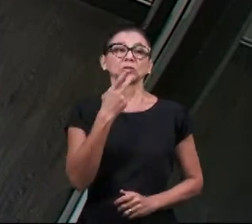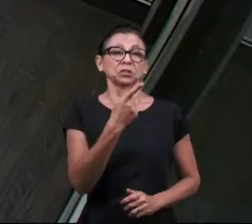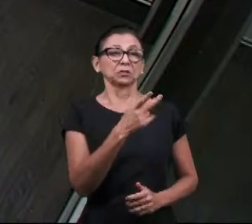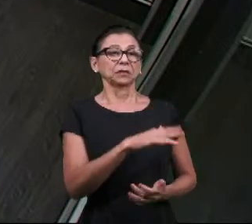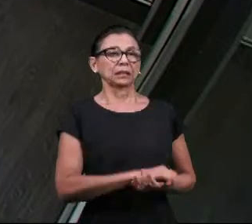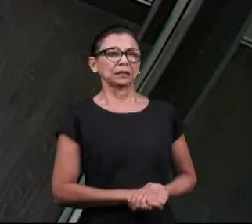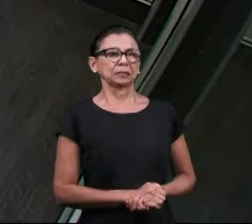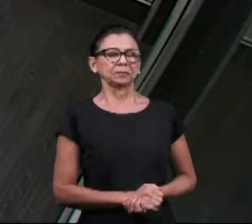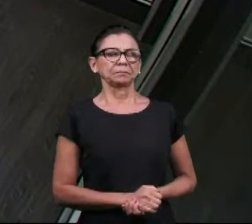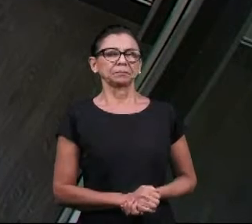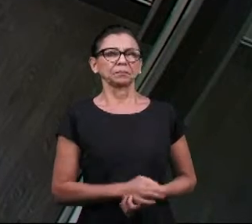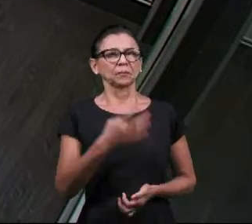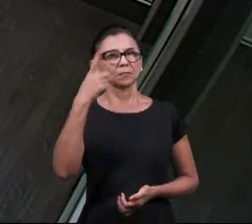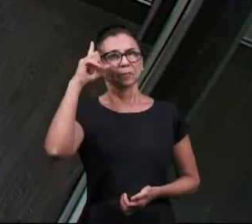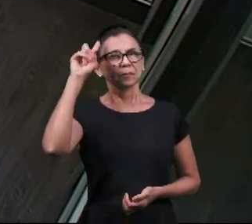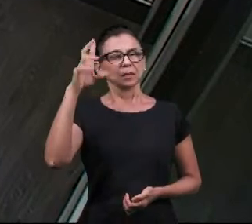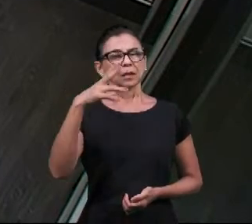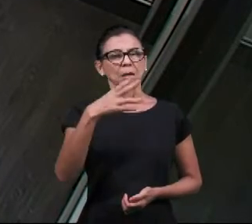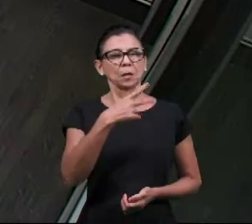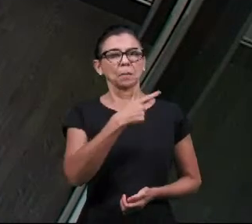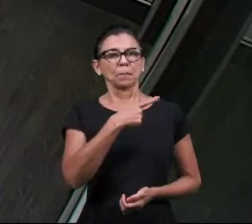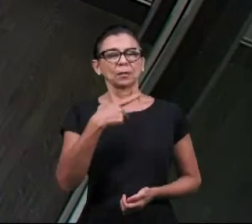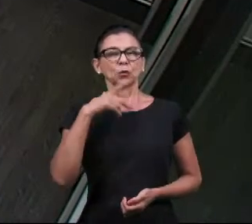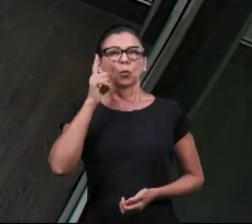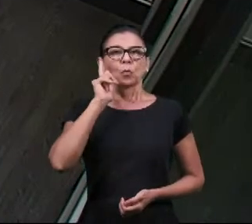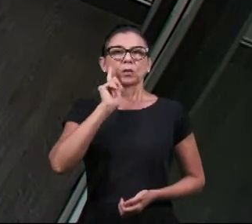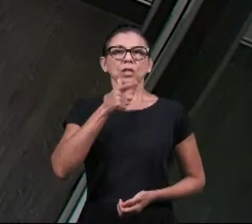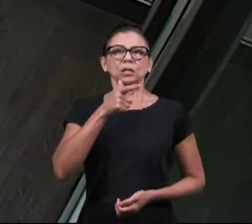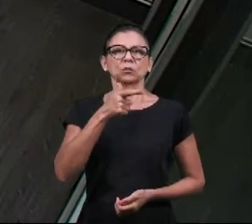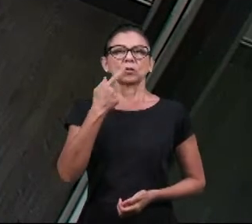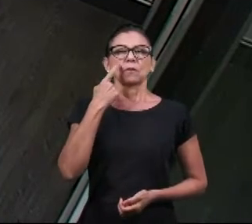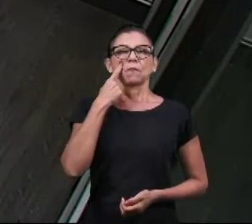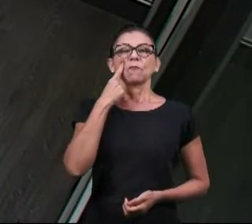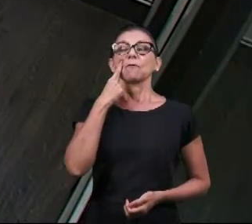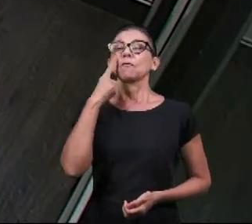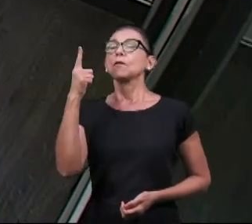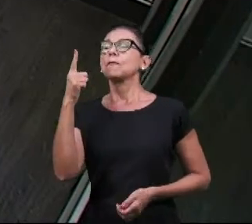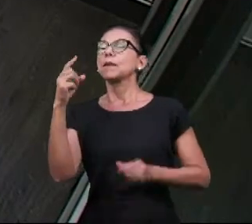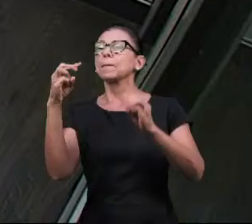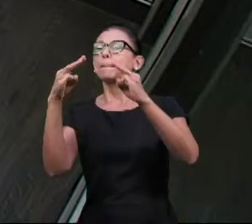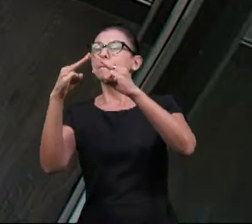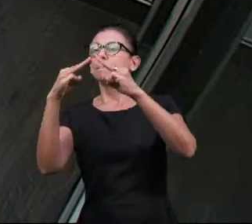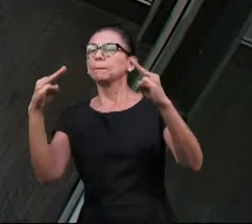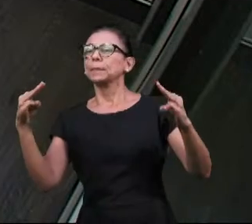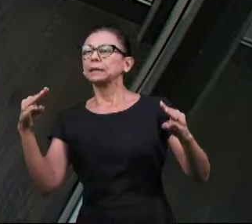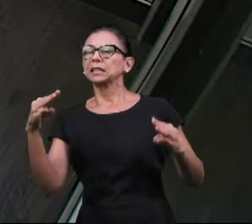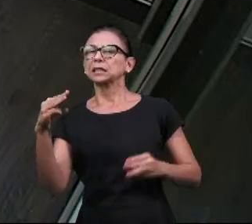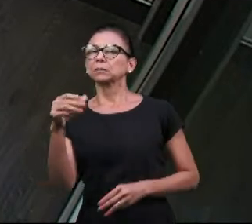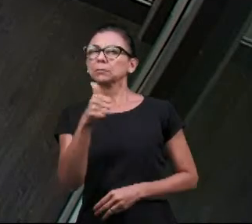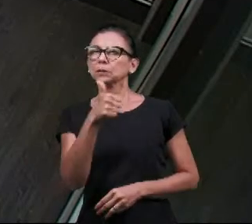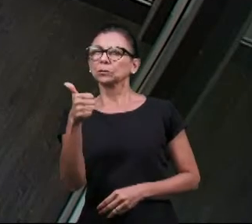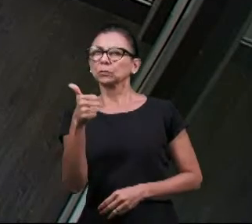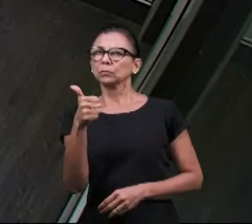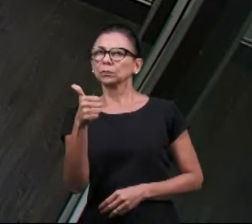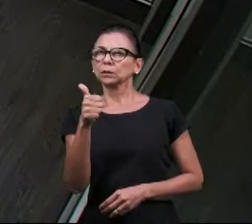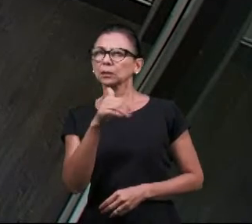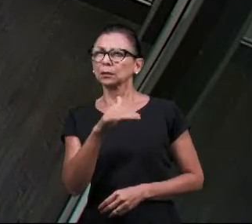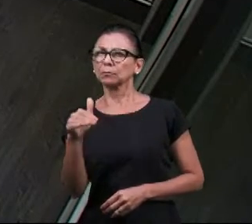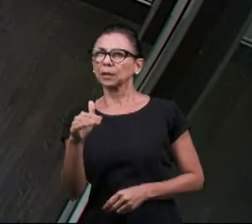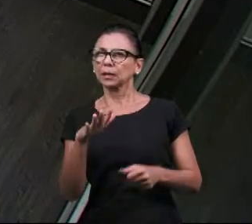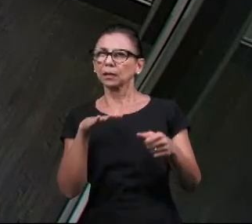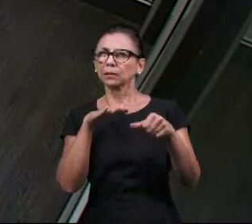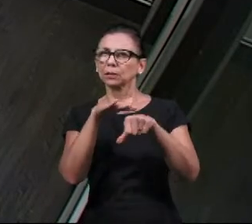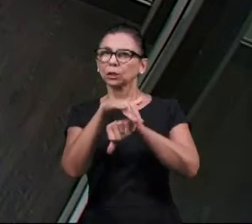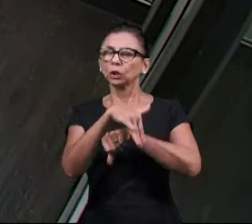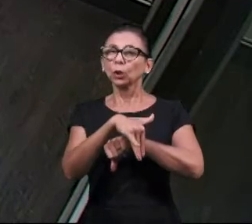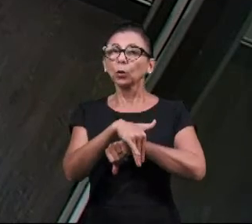Manaim, o dia 31, meia-noite, ele chegou umas 11h30, nós estávamos ainda tomando banho. Ele